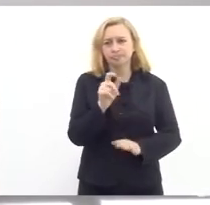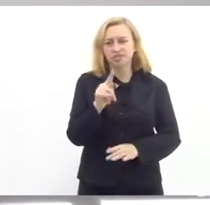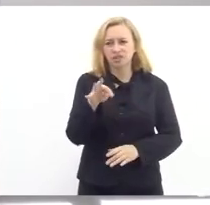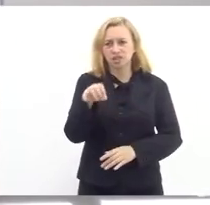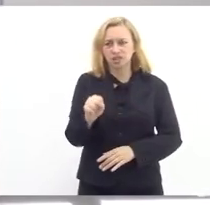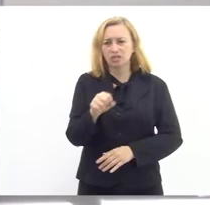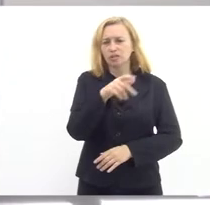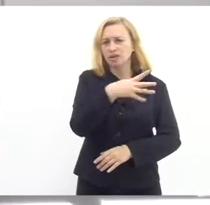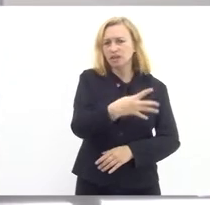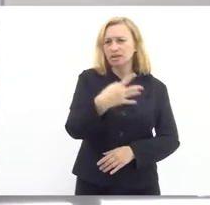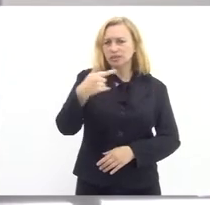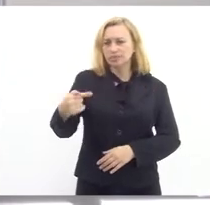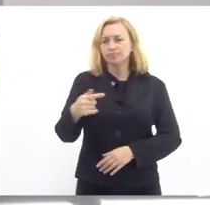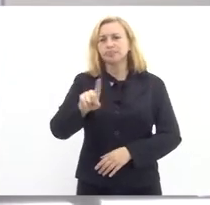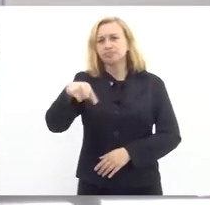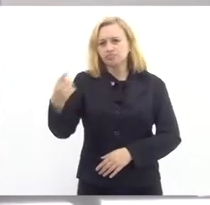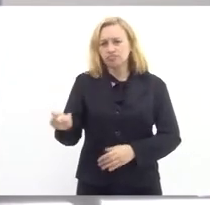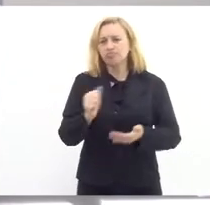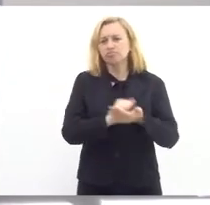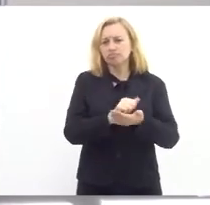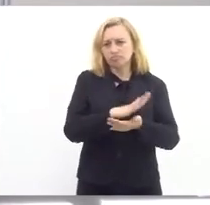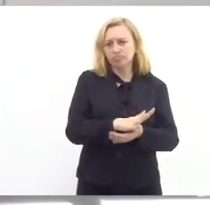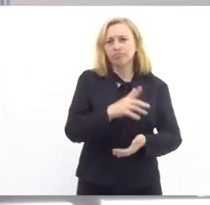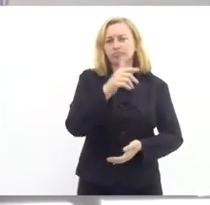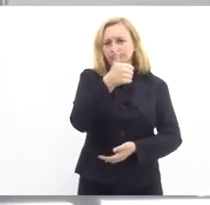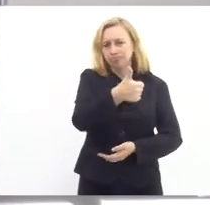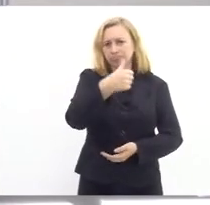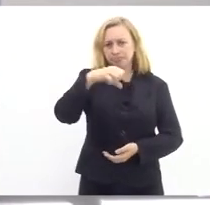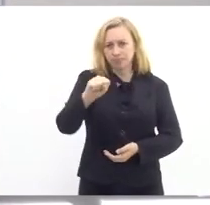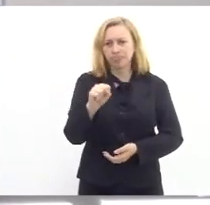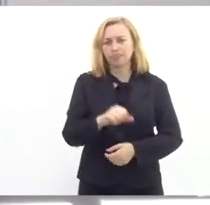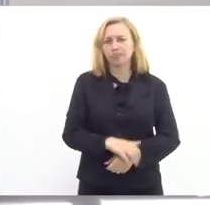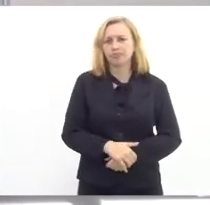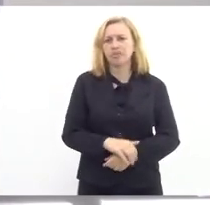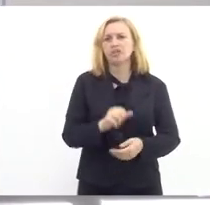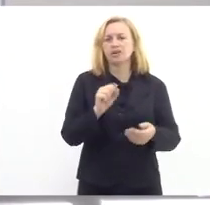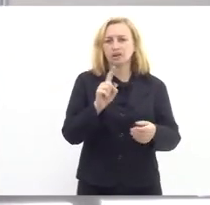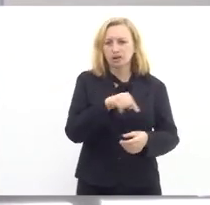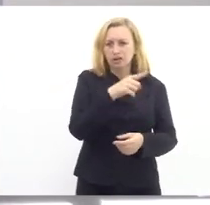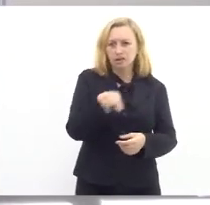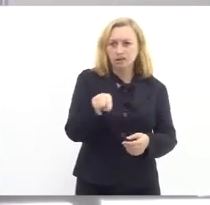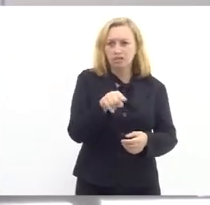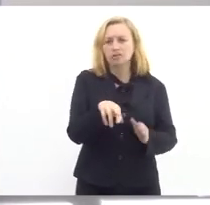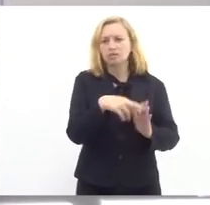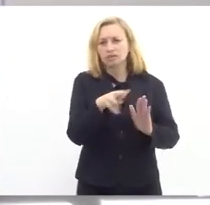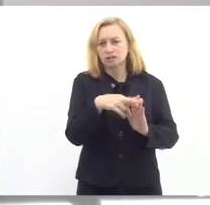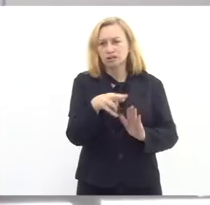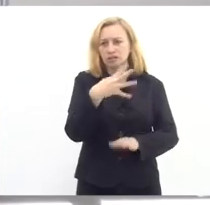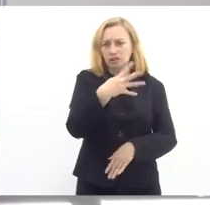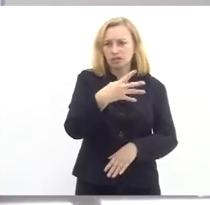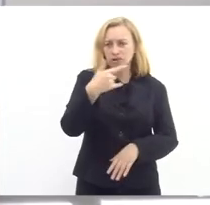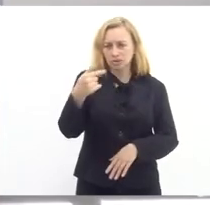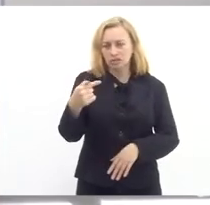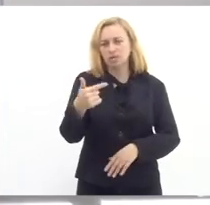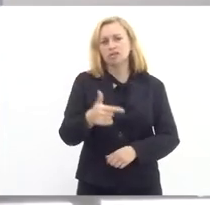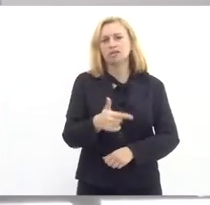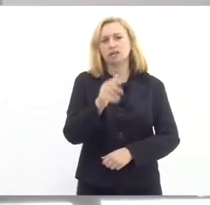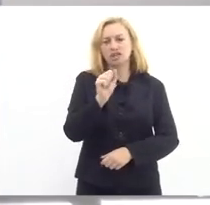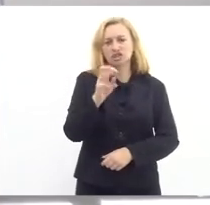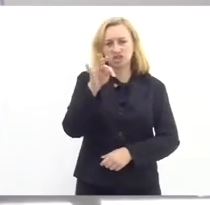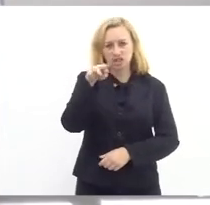47. A outra multa, 2018, suspensa em razão da resolução da Getransp